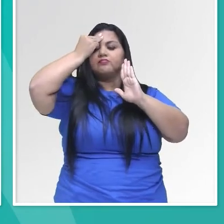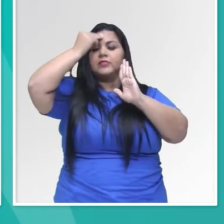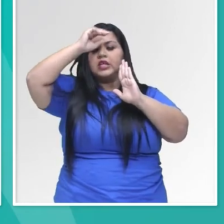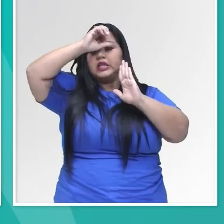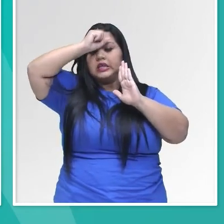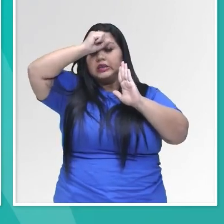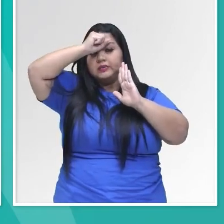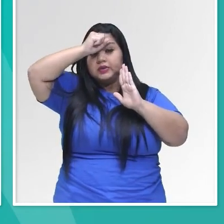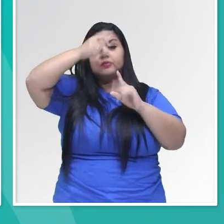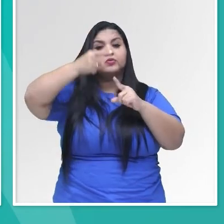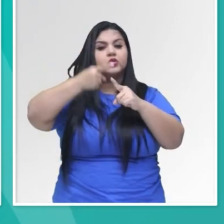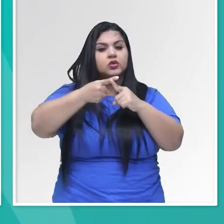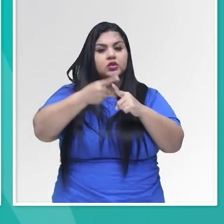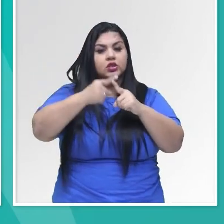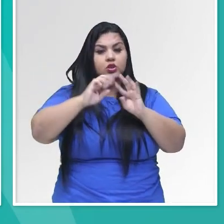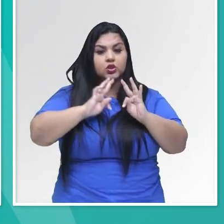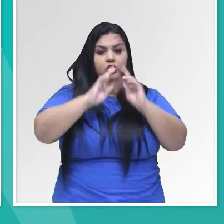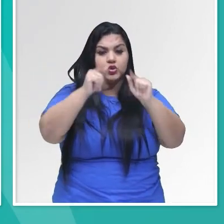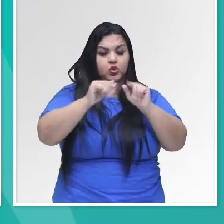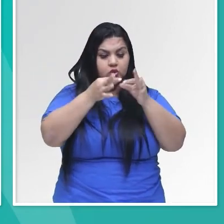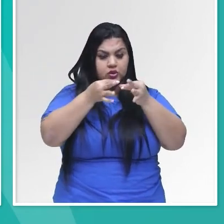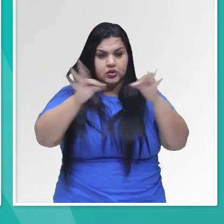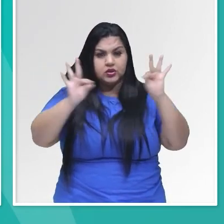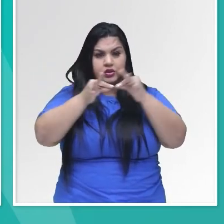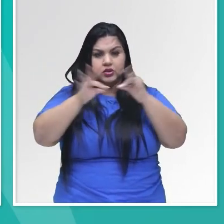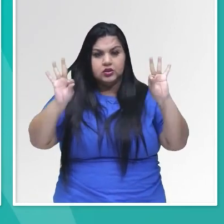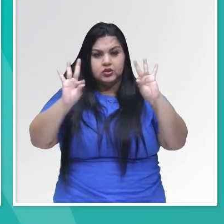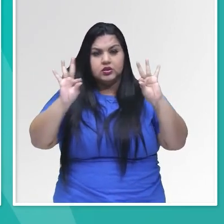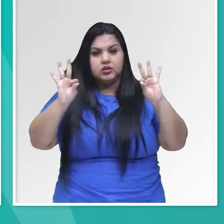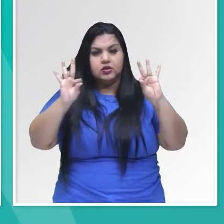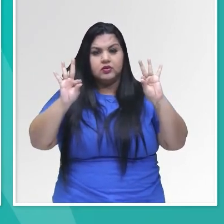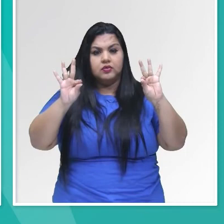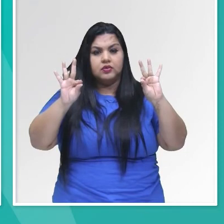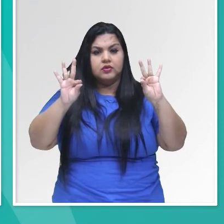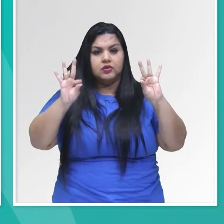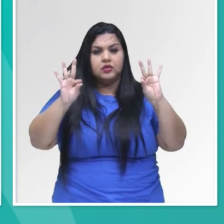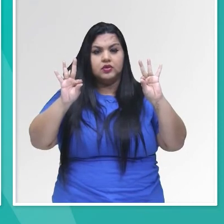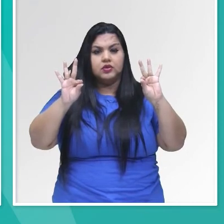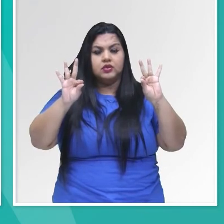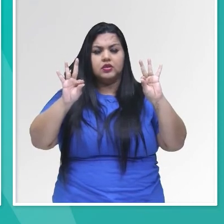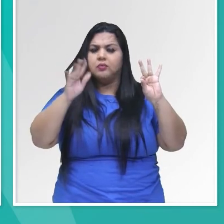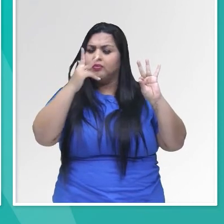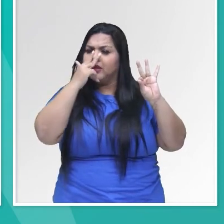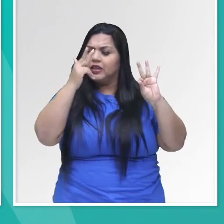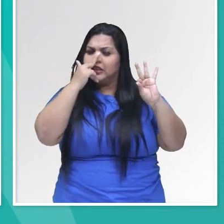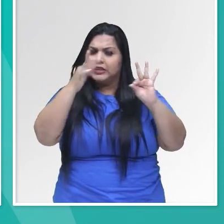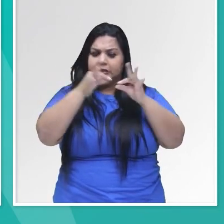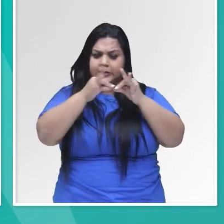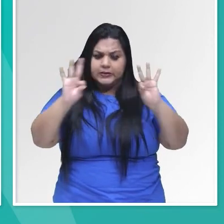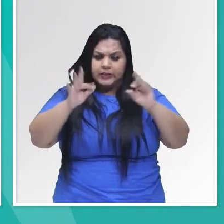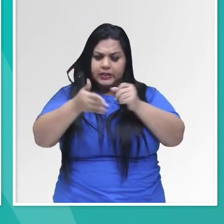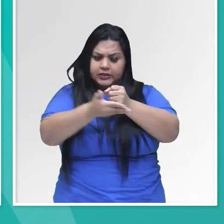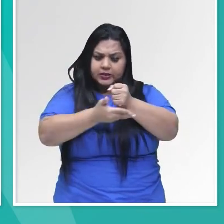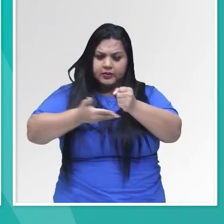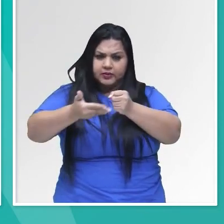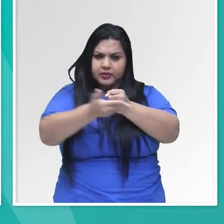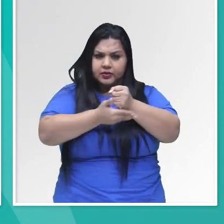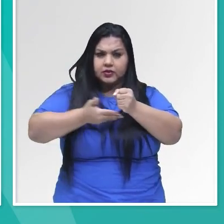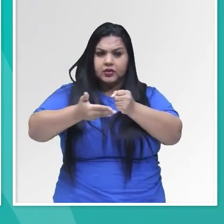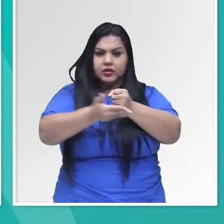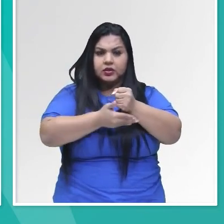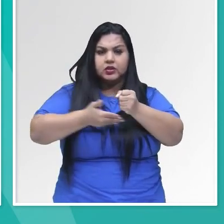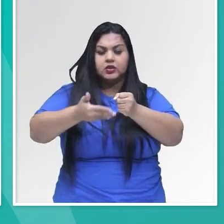Por quê? Porque toda a sintaxe, a impressão que fica é que este conteúdo é a base. Quando você chegar em orações, olha só o